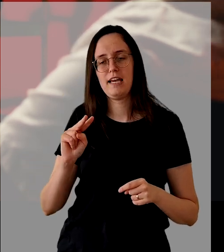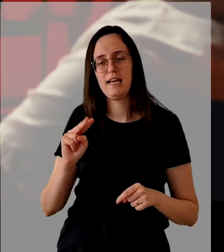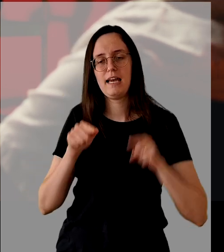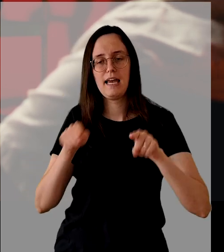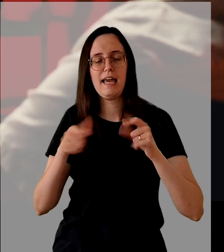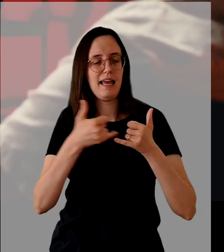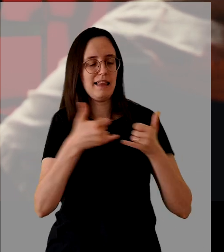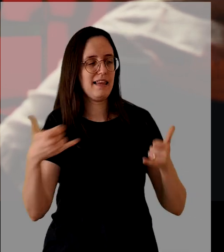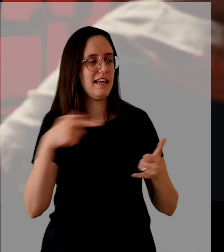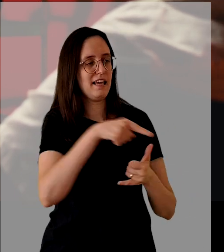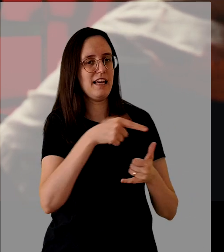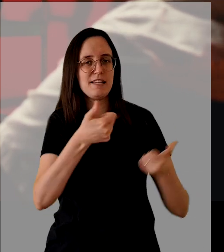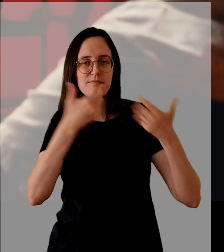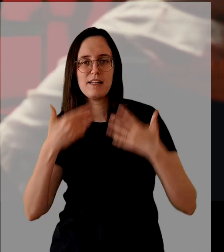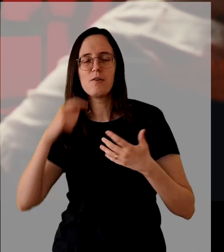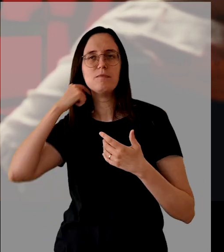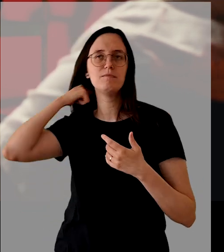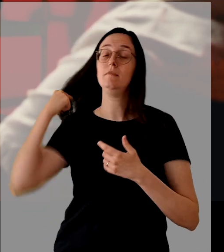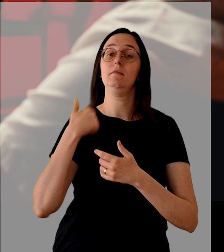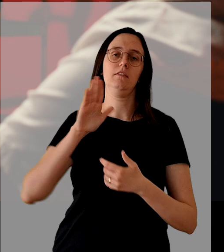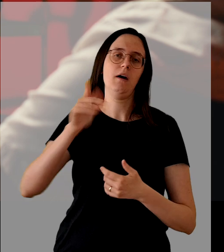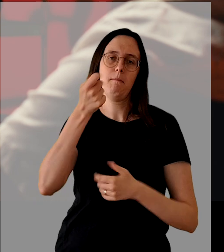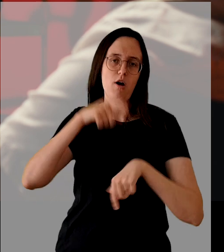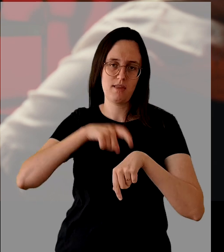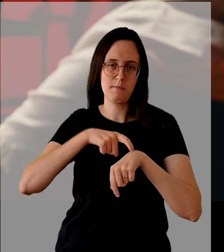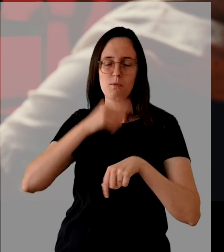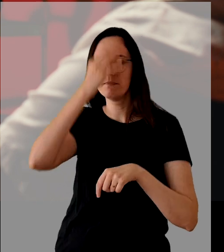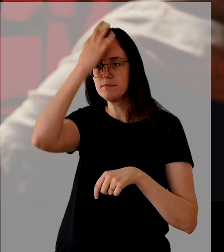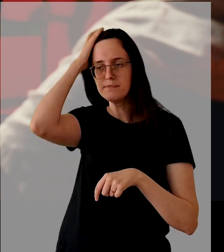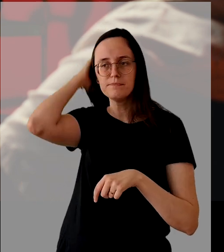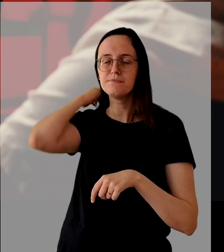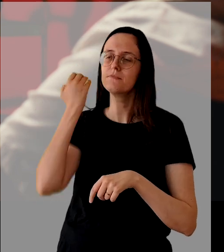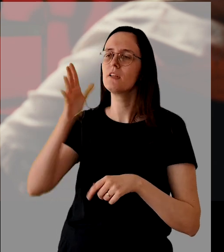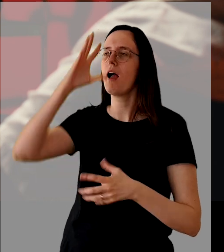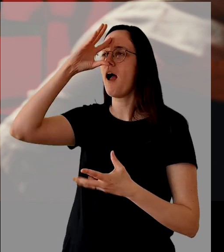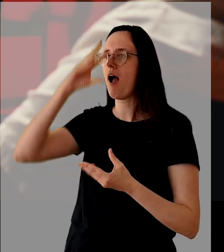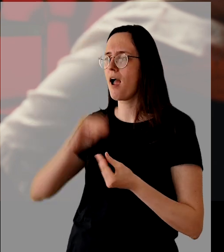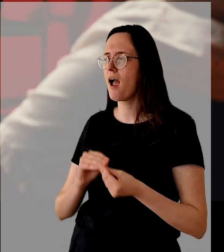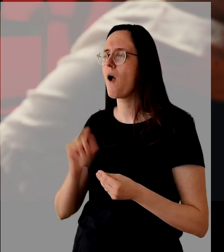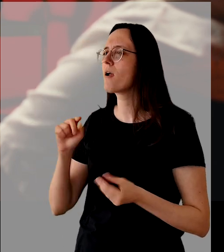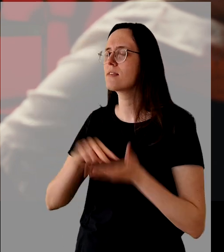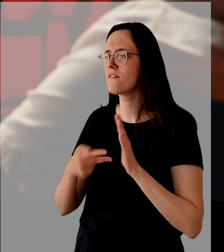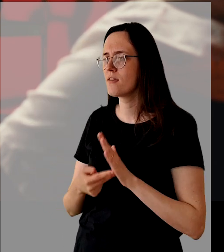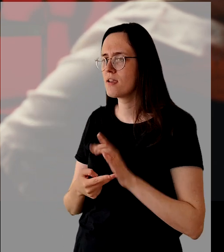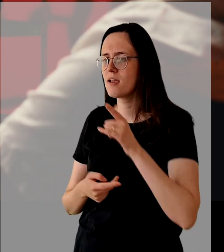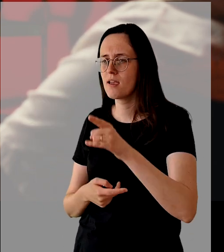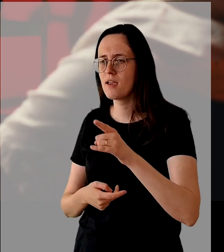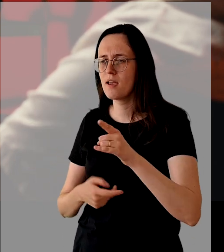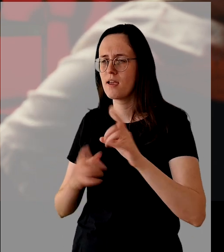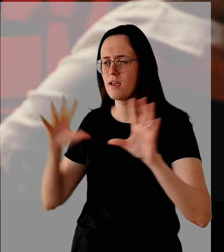essa linha que você formou, pelo menos no pouco tempo que eu estive ali. Você já começava a entender mais ou menos aquela imagem um